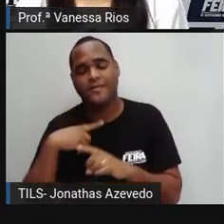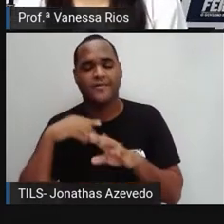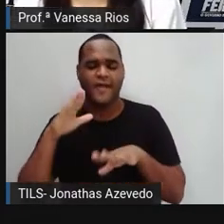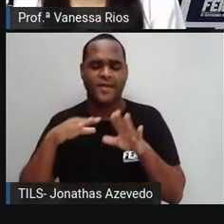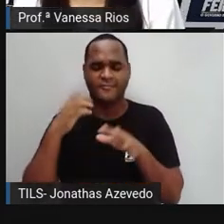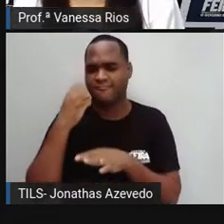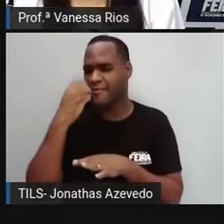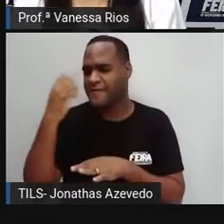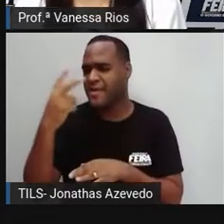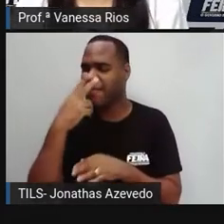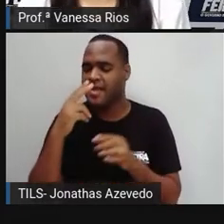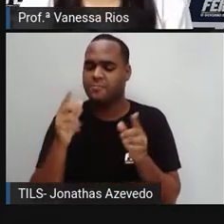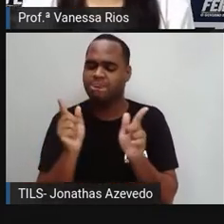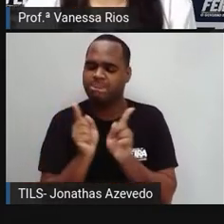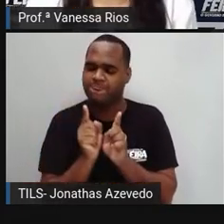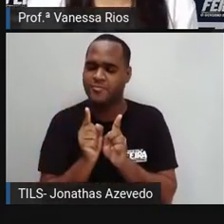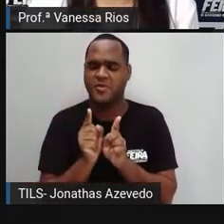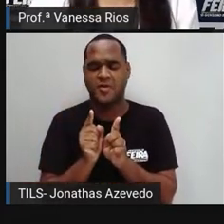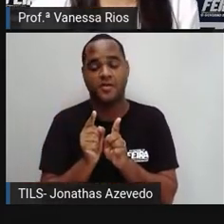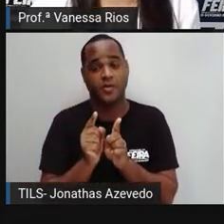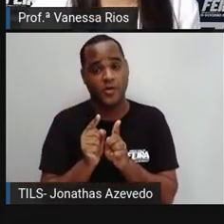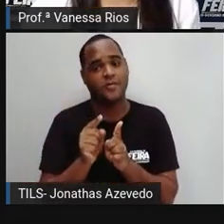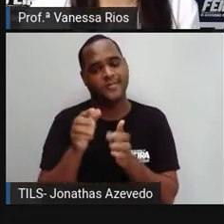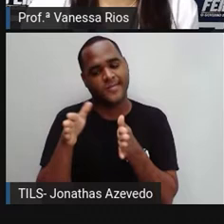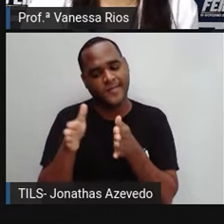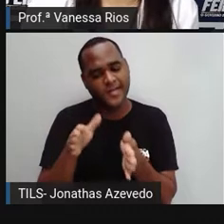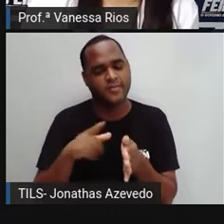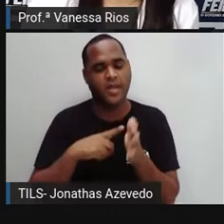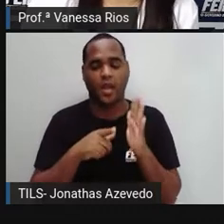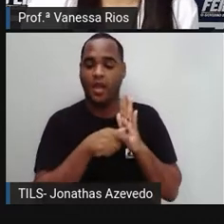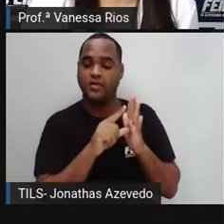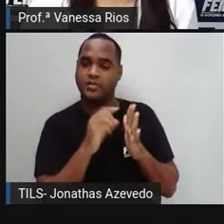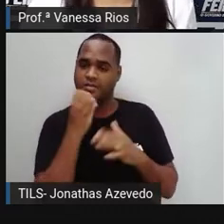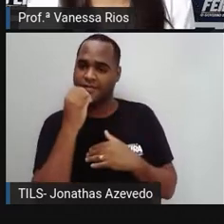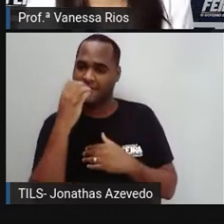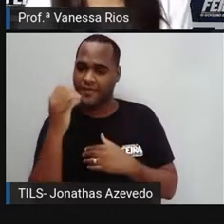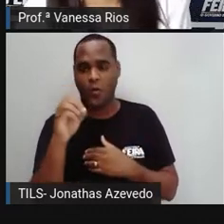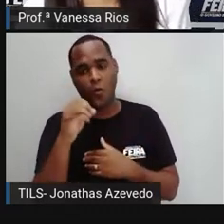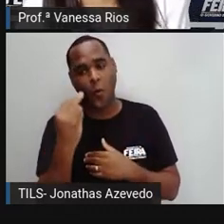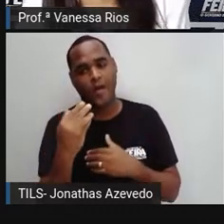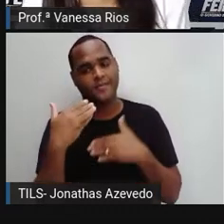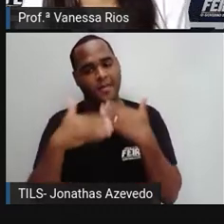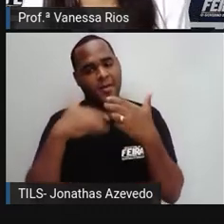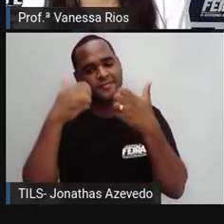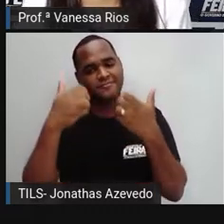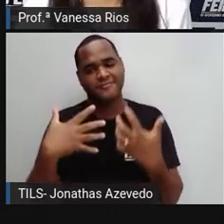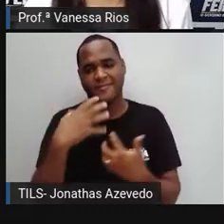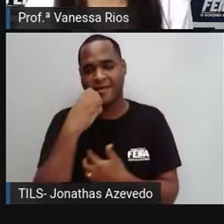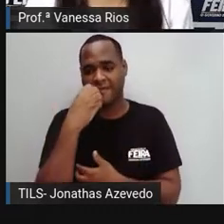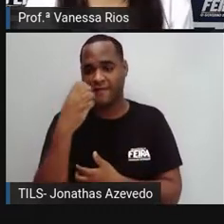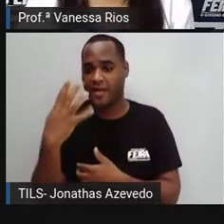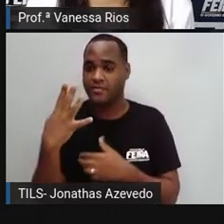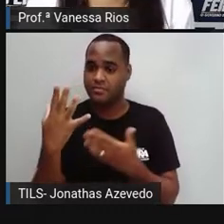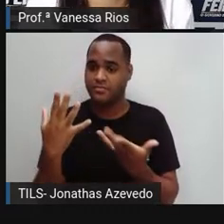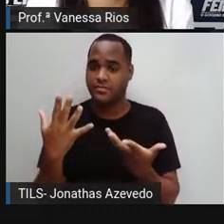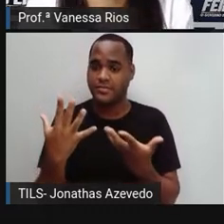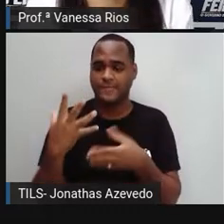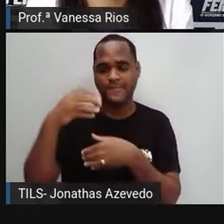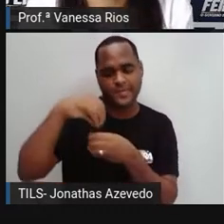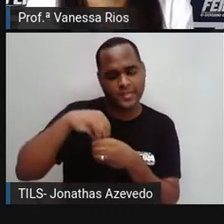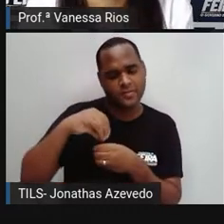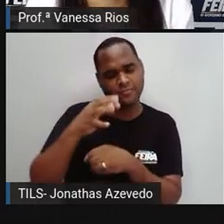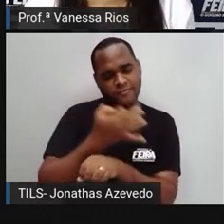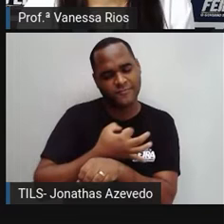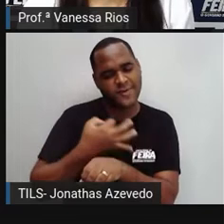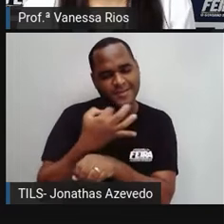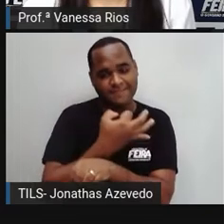fazer uma viagem curta, mas vai ficar um bom período antes dessa viagem ou depois dessa viagem aí, dentro do momento de